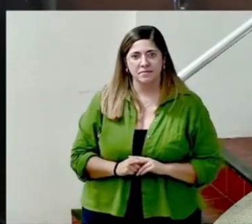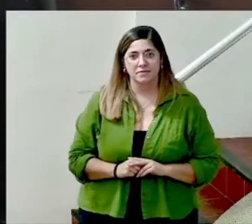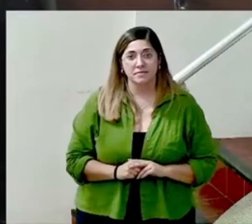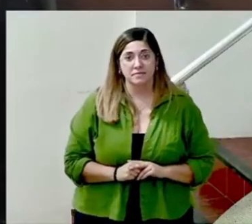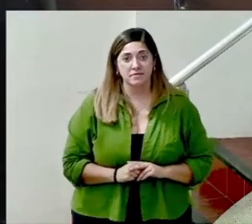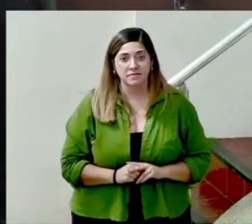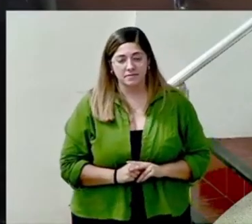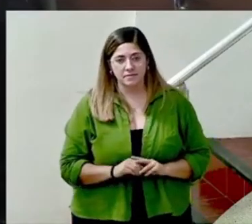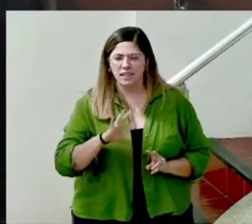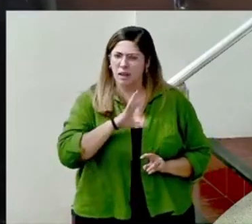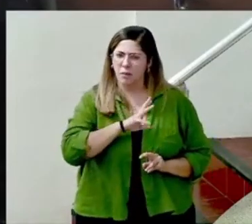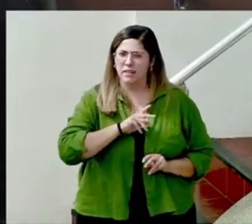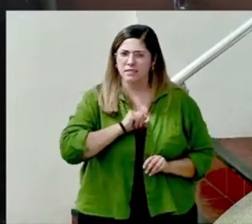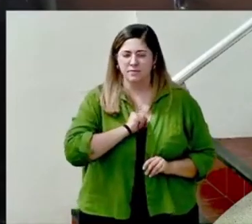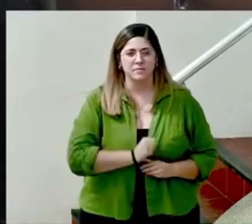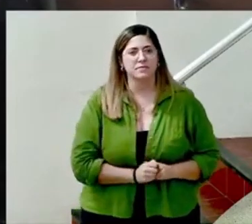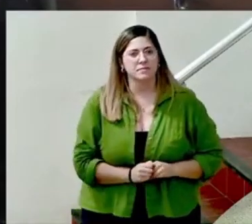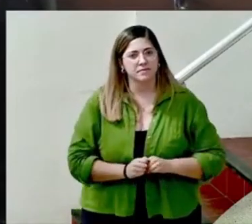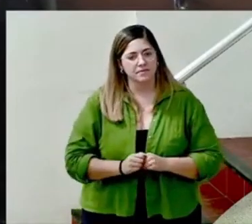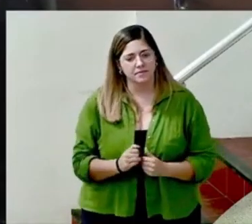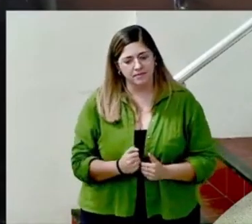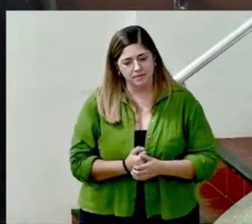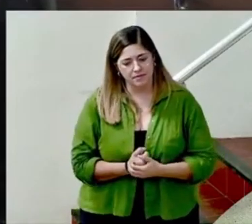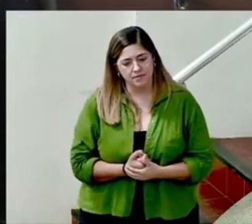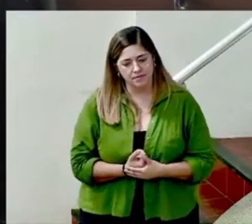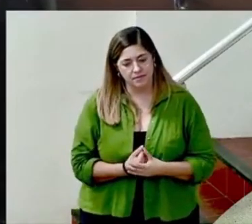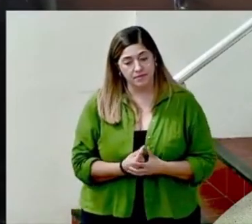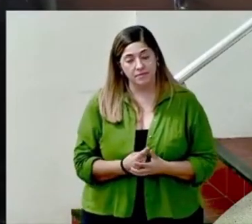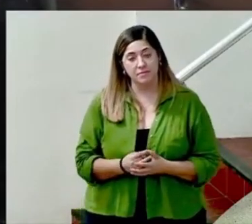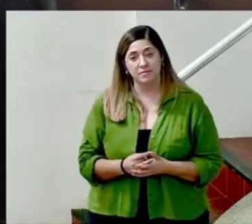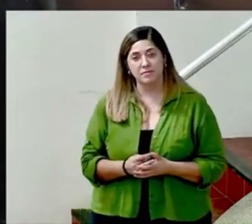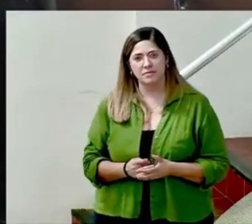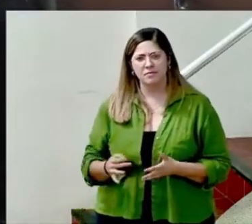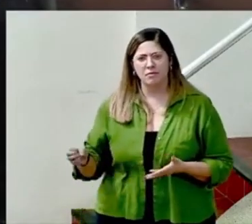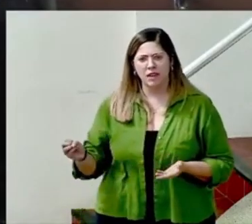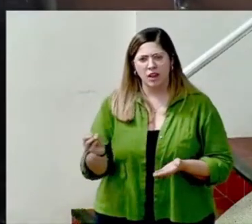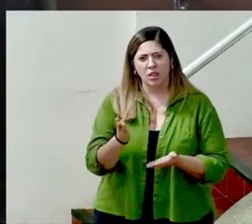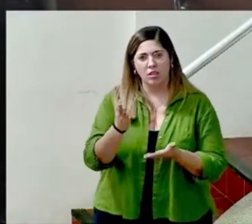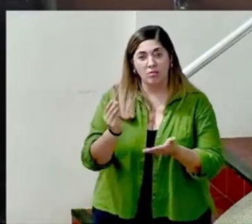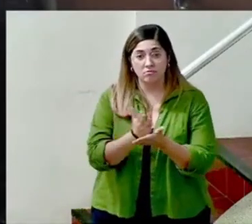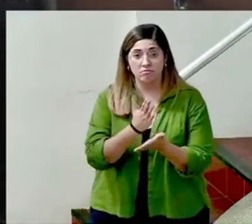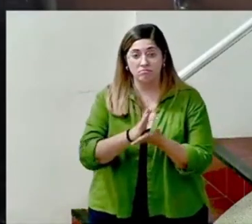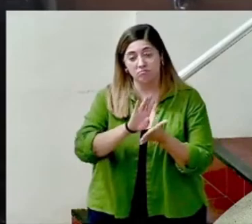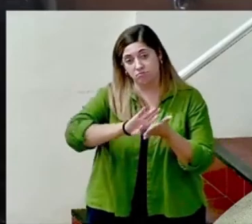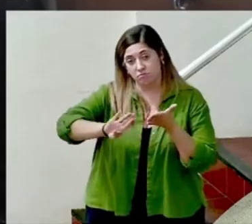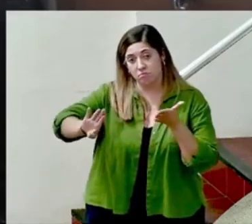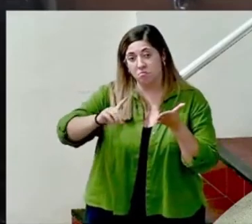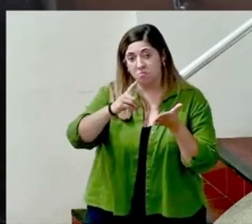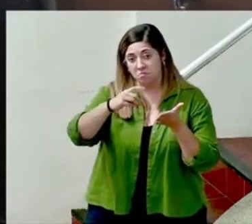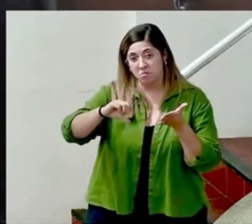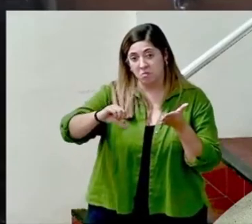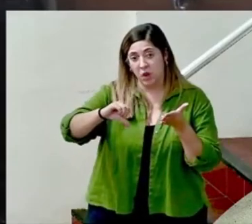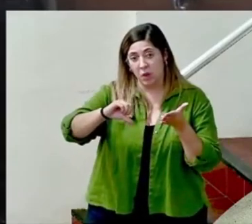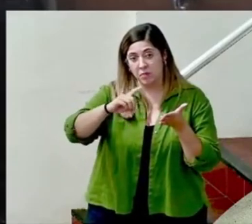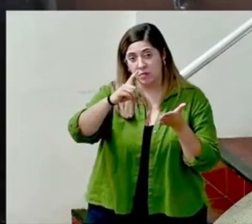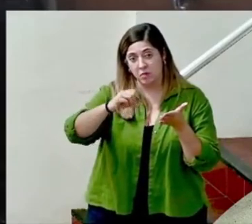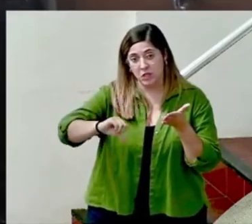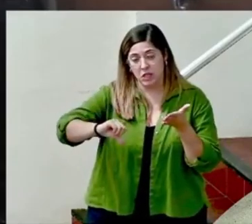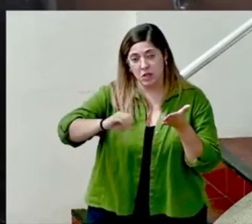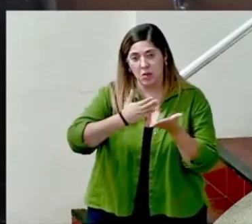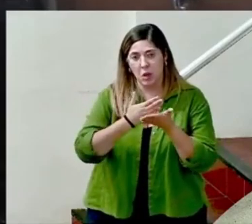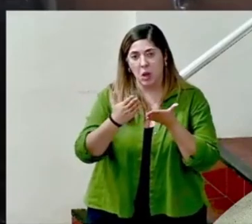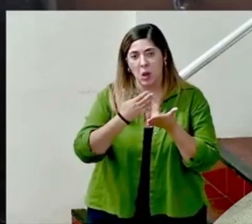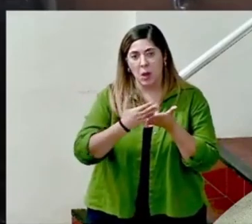Queridos, então estamos diante desta nova sessão, que tem algumas divisões. Os versículos de 19